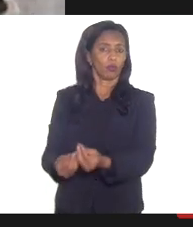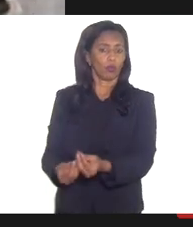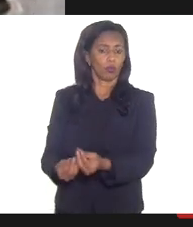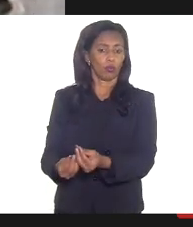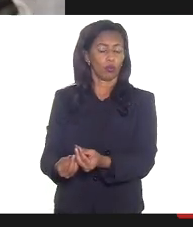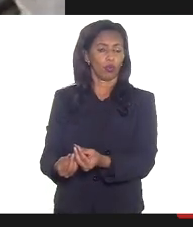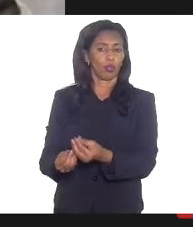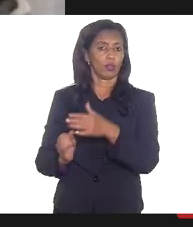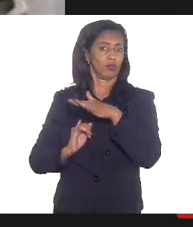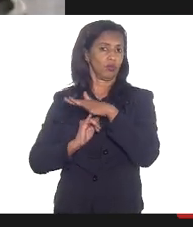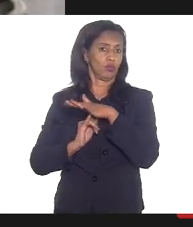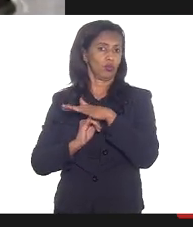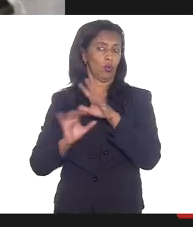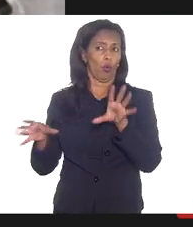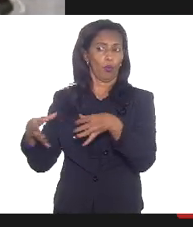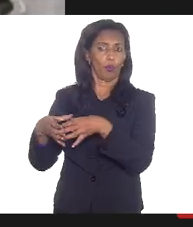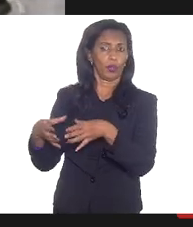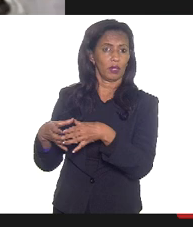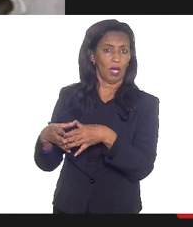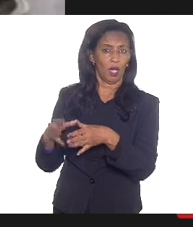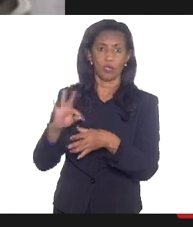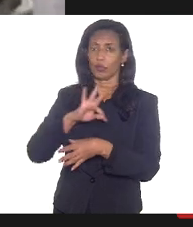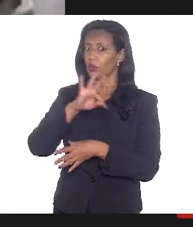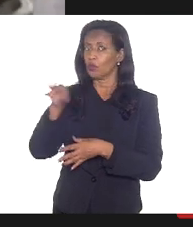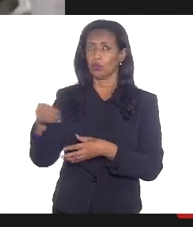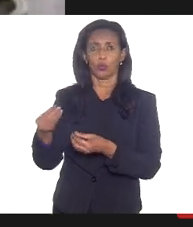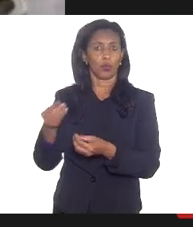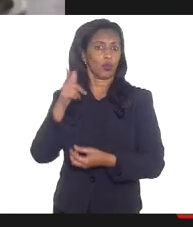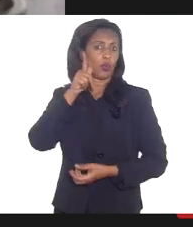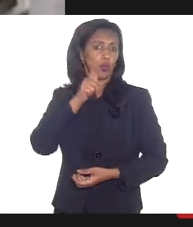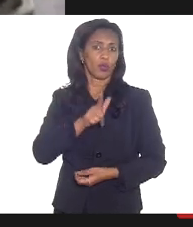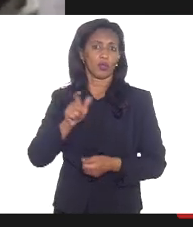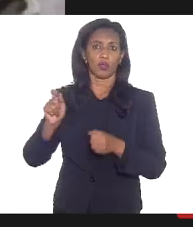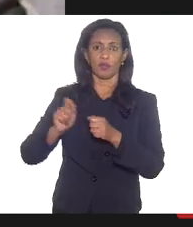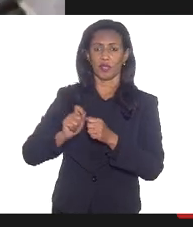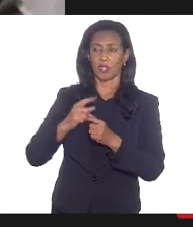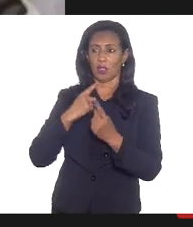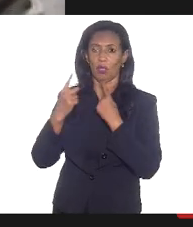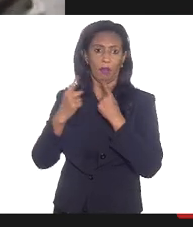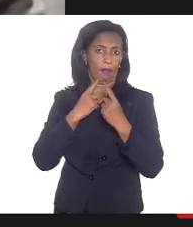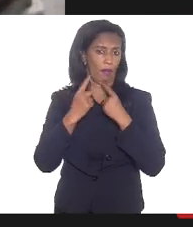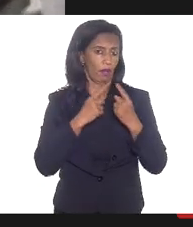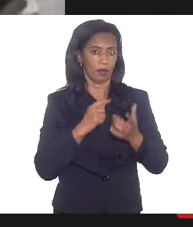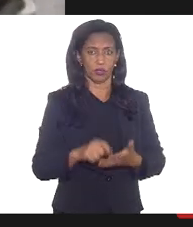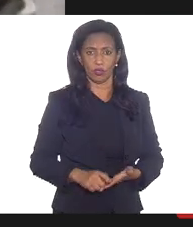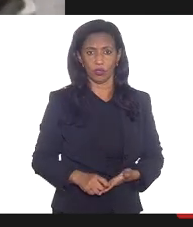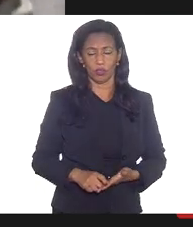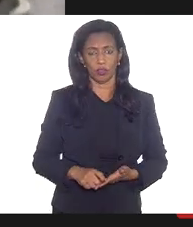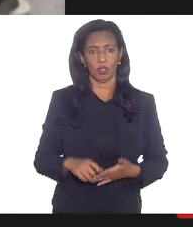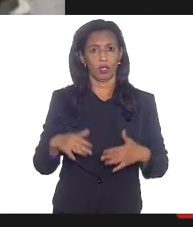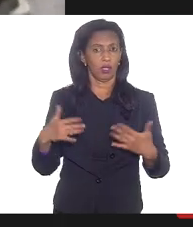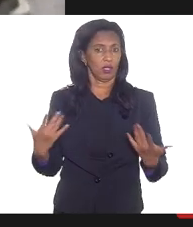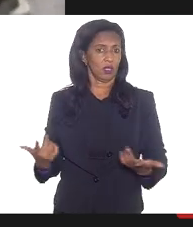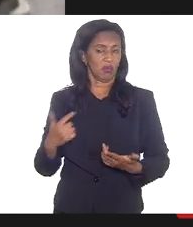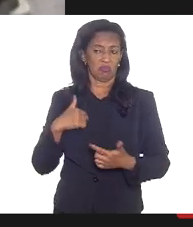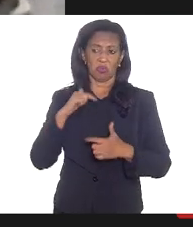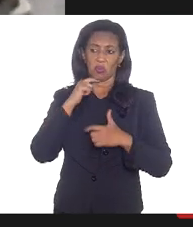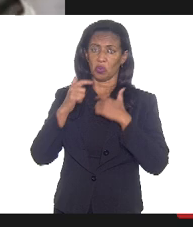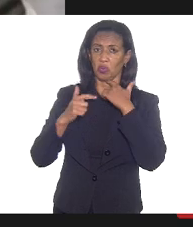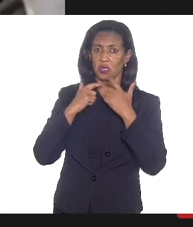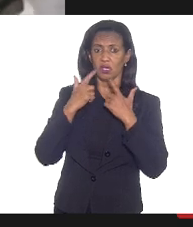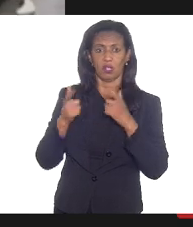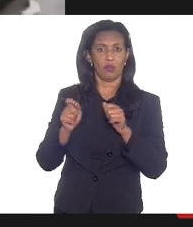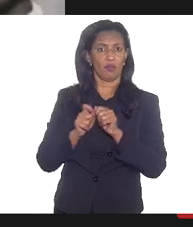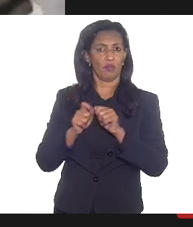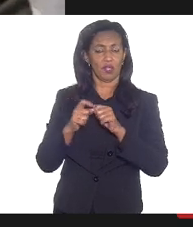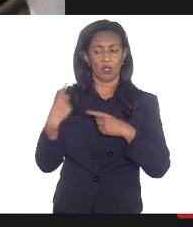todas as entidades, as unidades, não foram todas que conseguiram fazer esse debate. Então, assim, nós não conseguimos fazer um